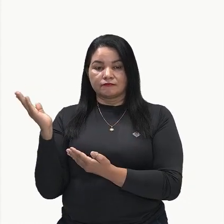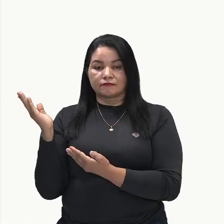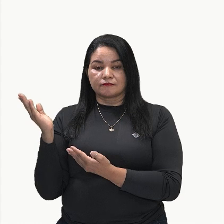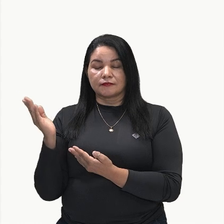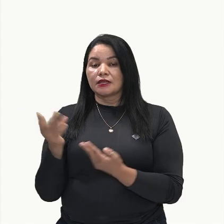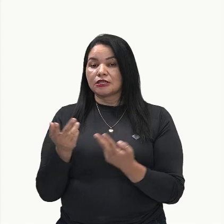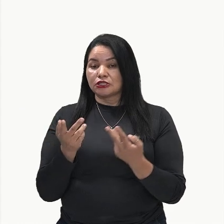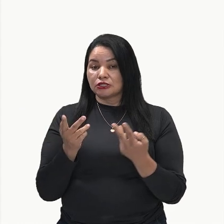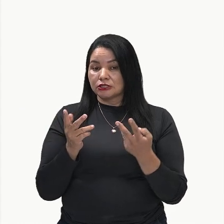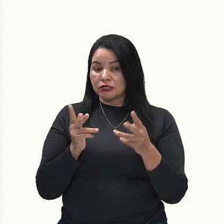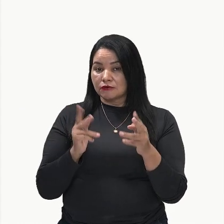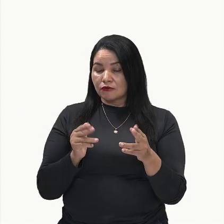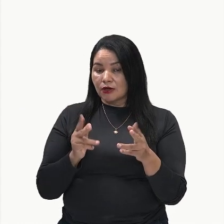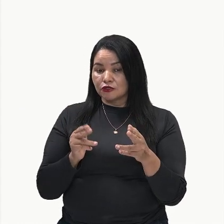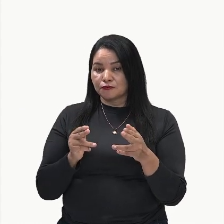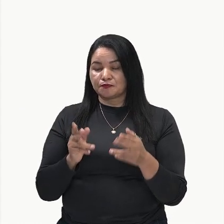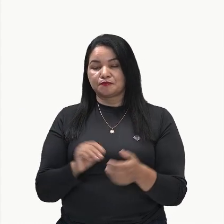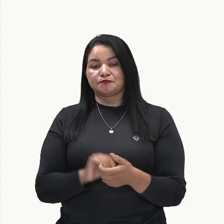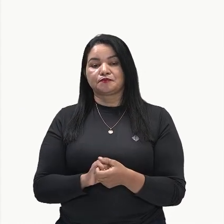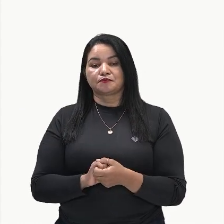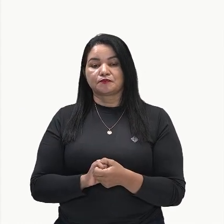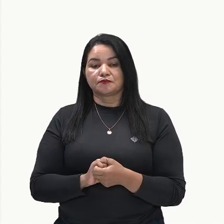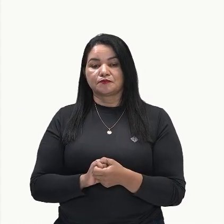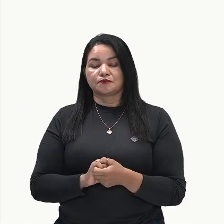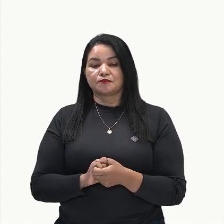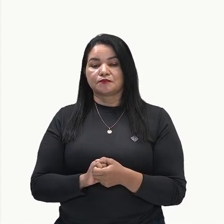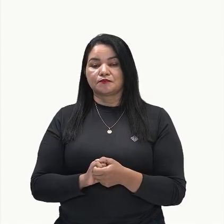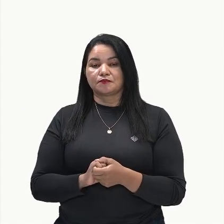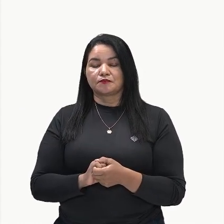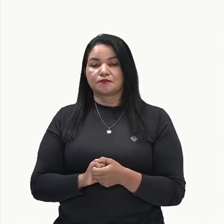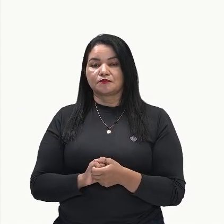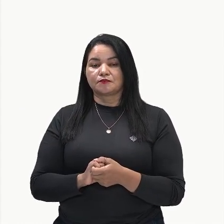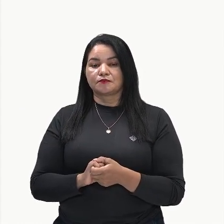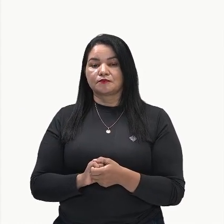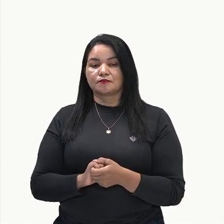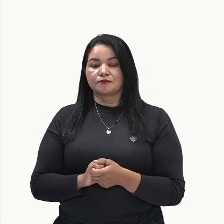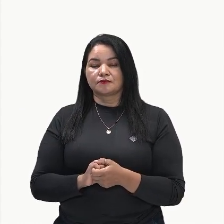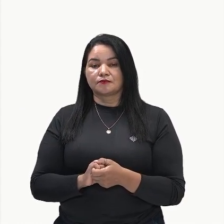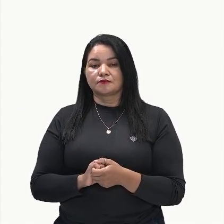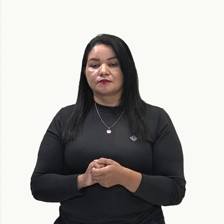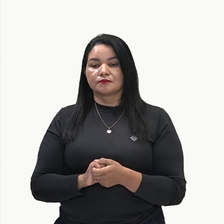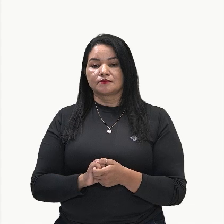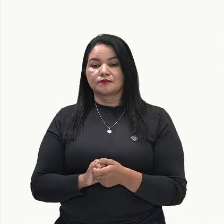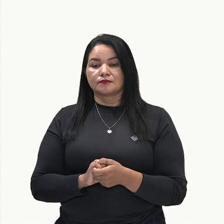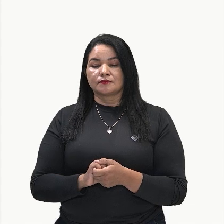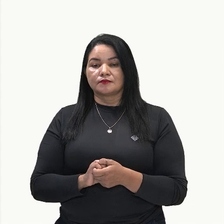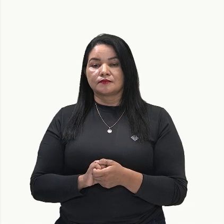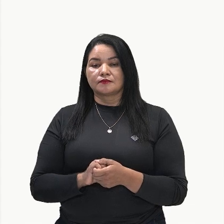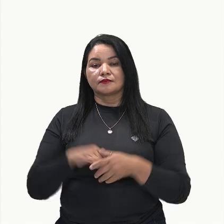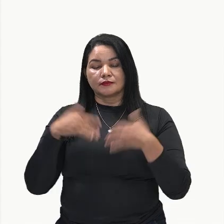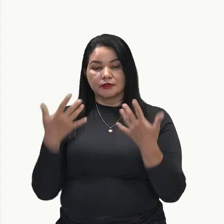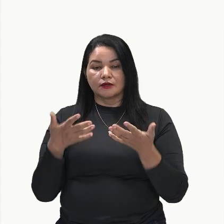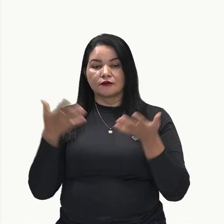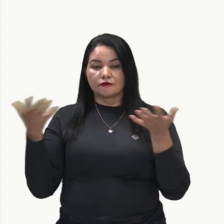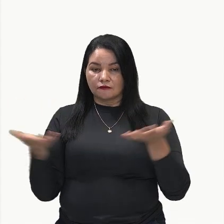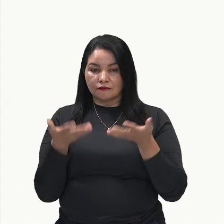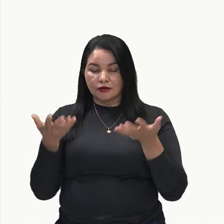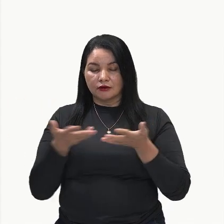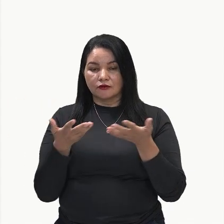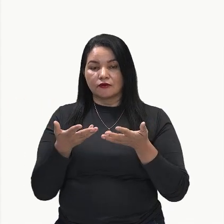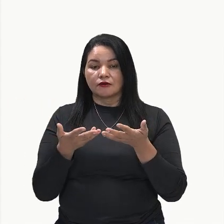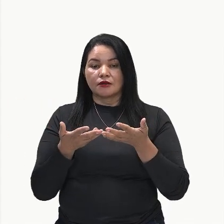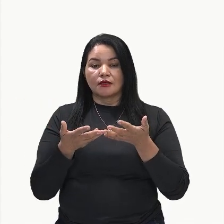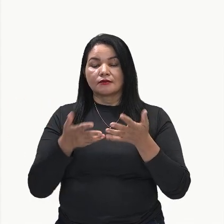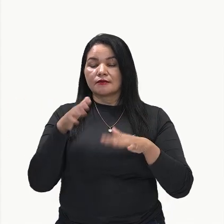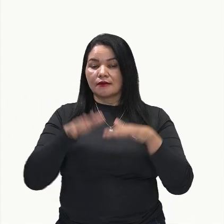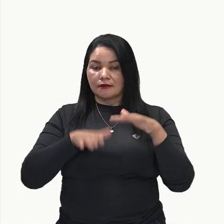el los rascacielos, las caries. Então, aqui, né, dependendo